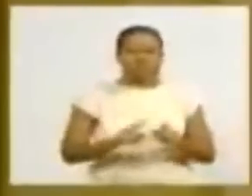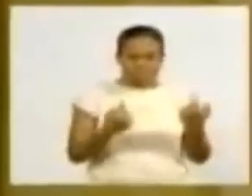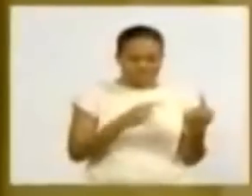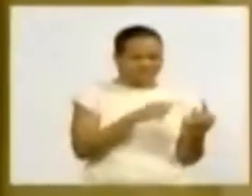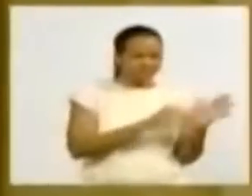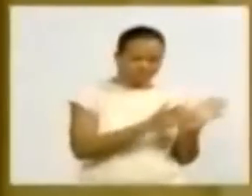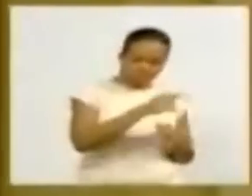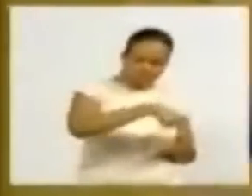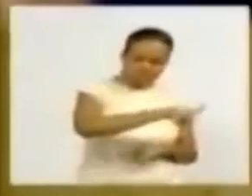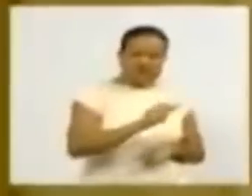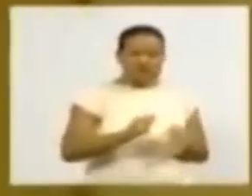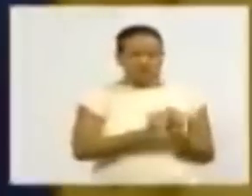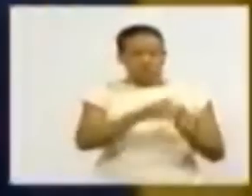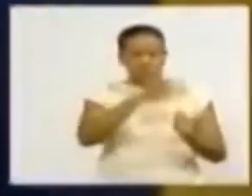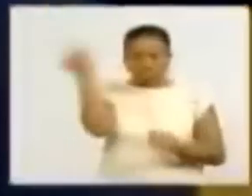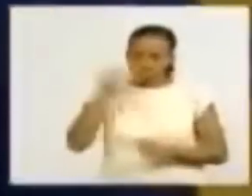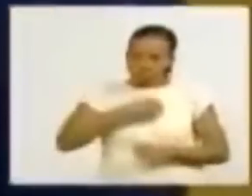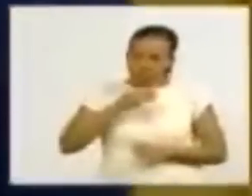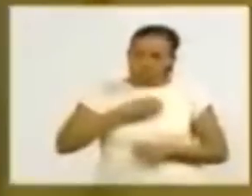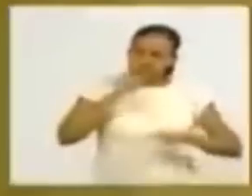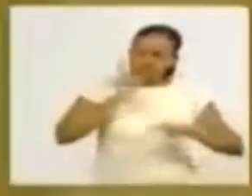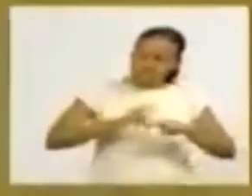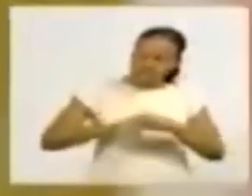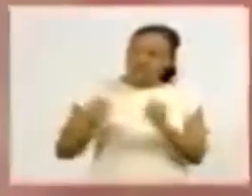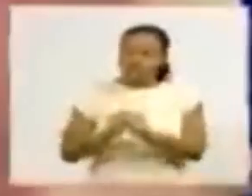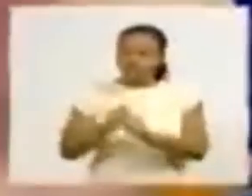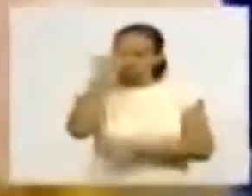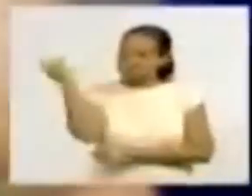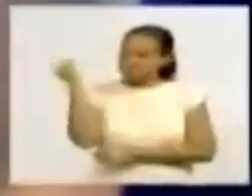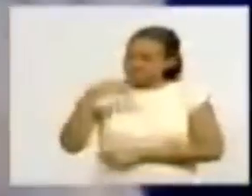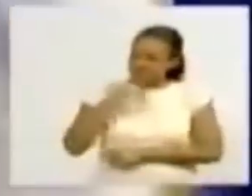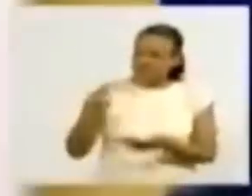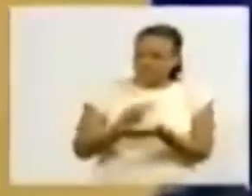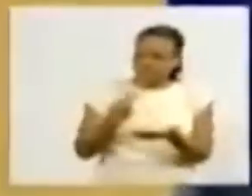Ele senta com os pecadores, ele conversa com os miseráveis.